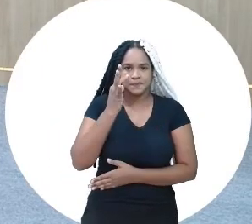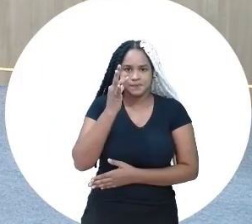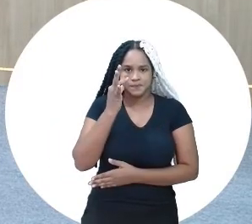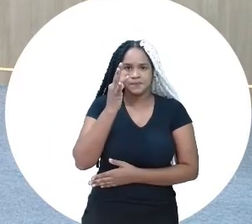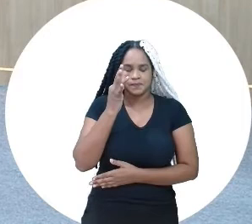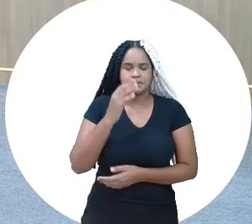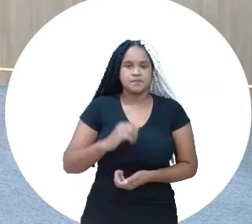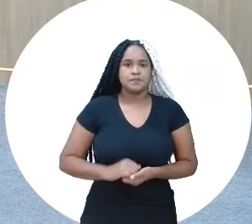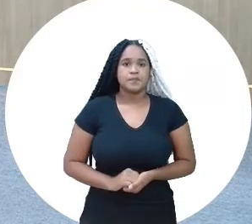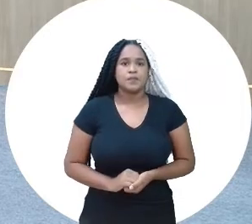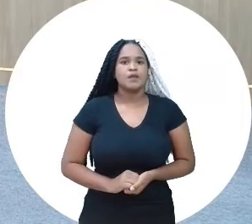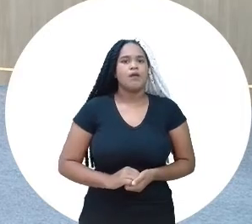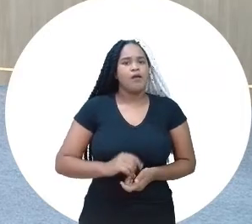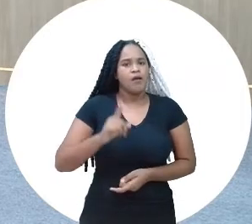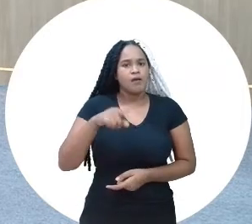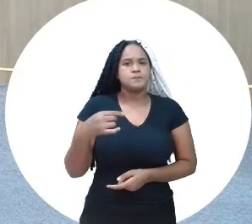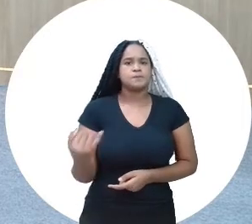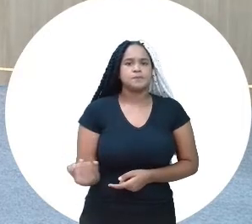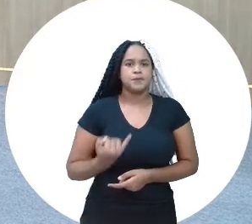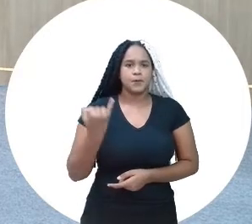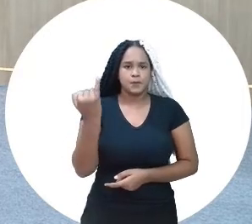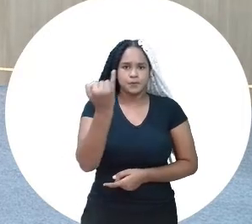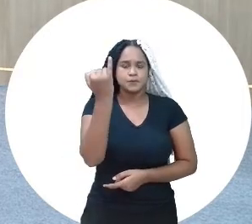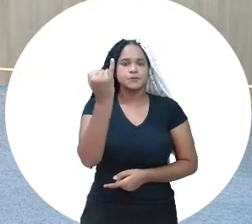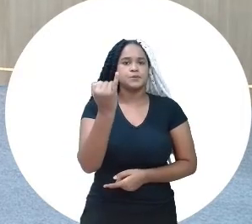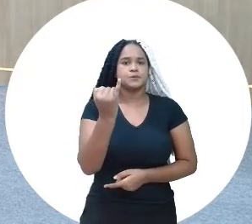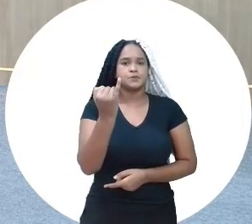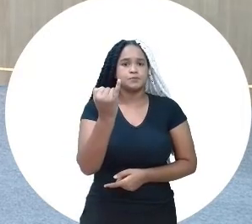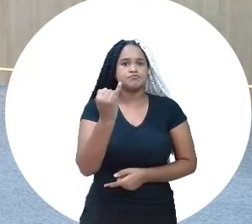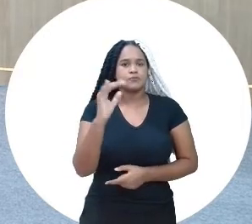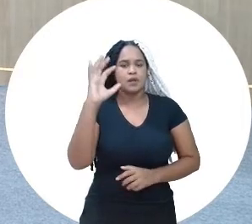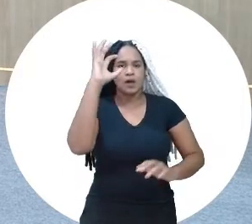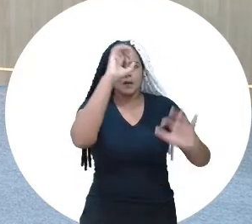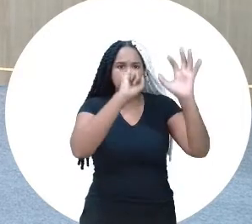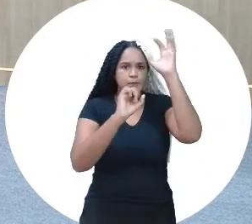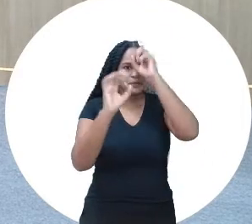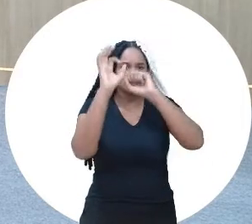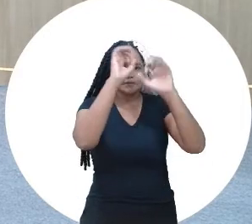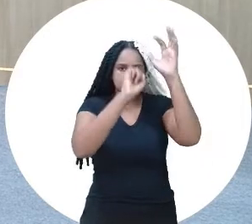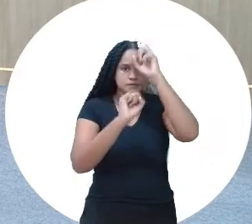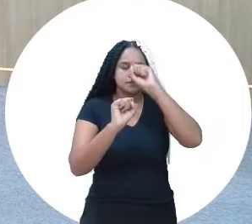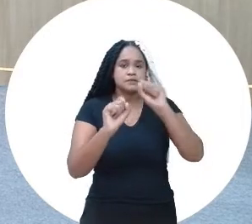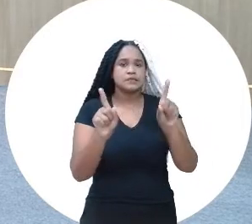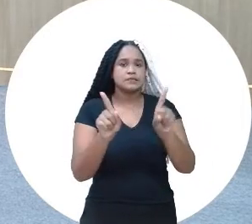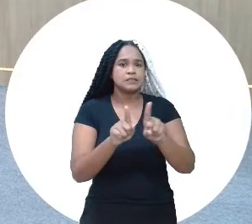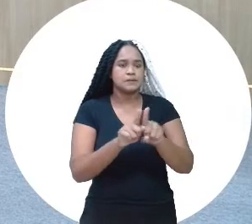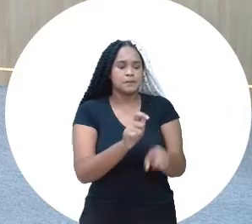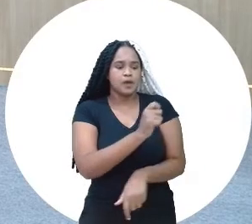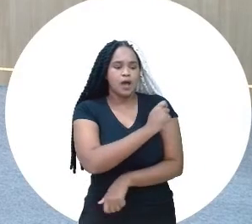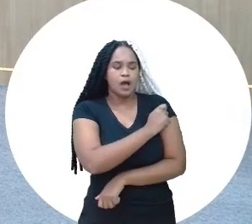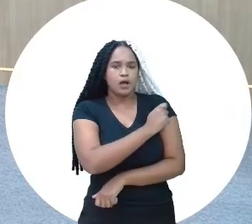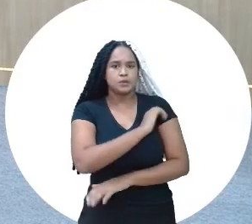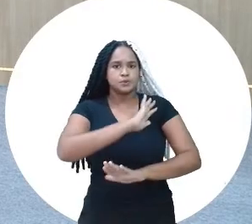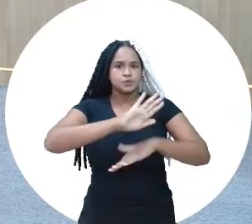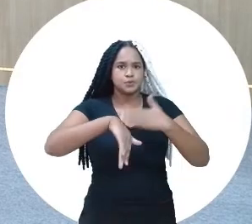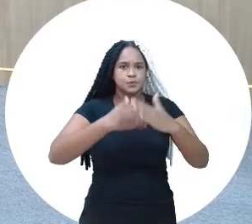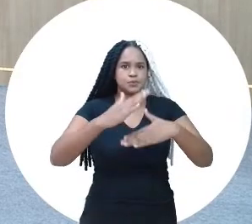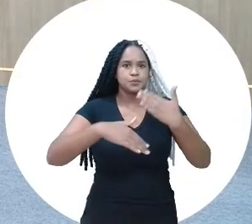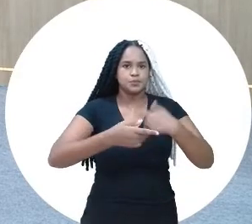presenciais tão importantes para a aprendizagem, mas especialmente para o desenvolvimento dos nossos